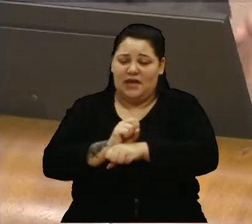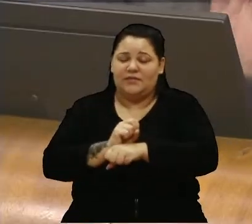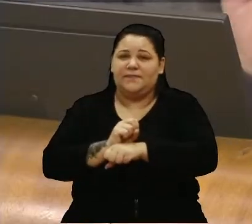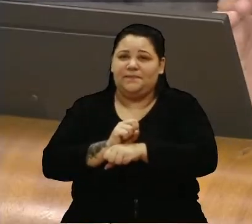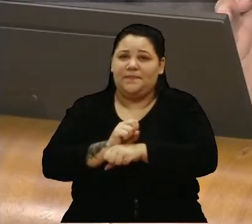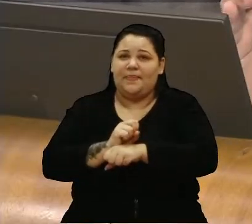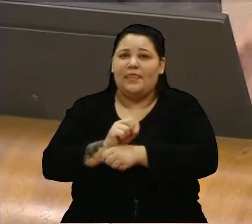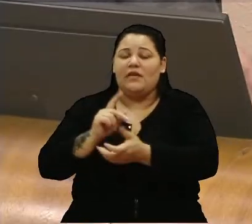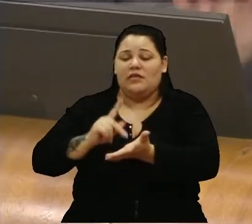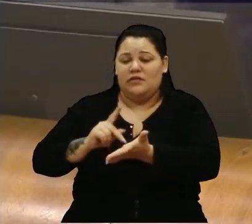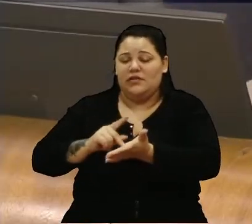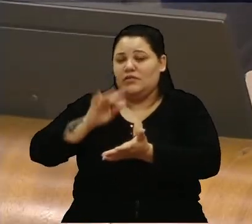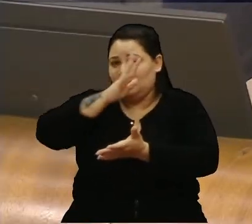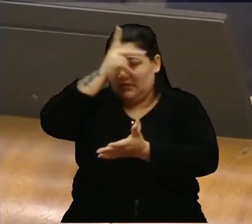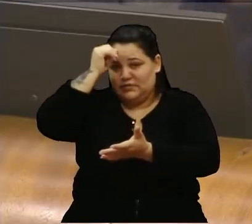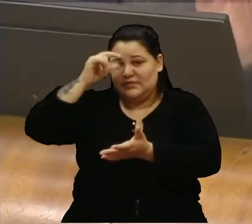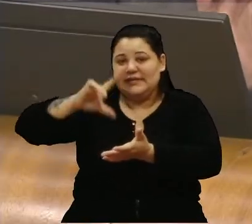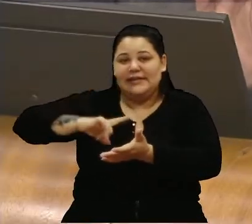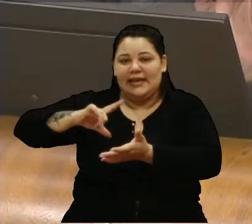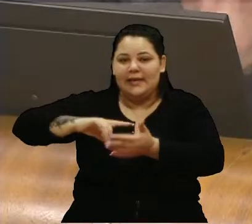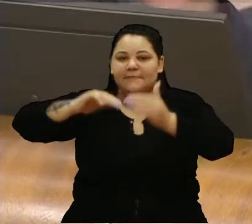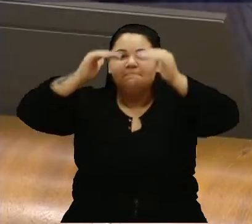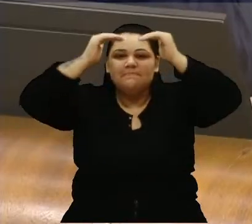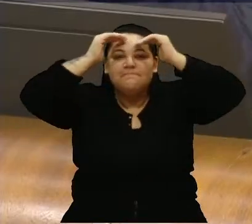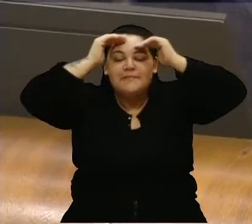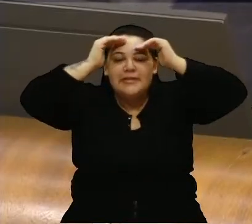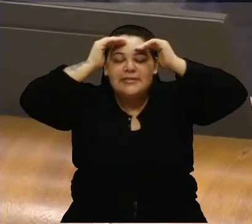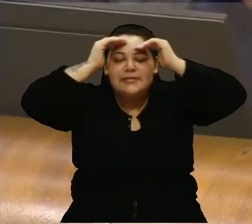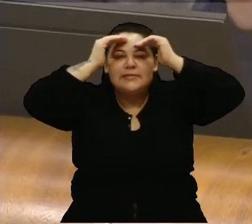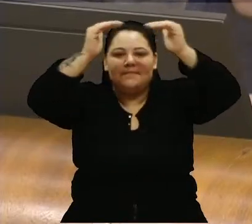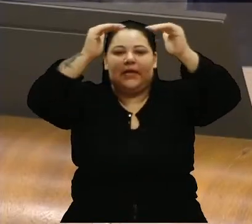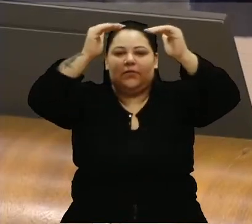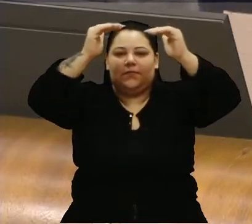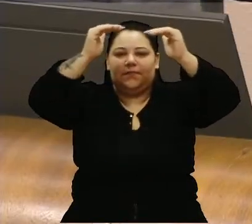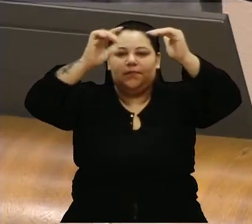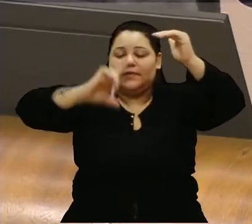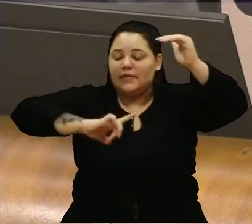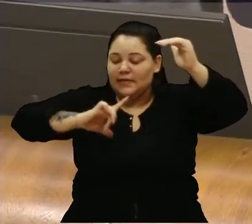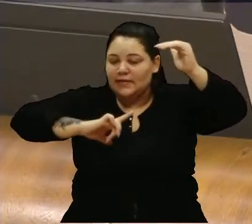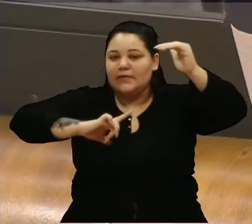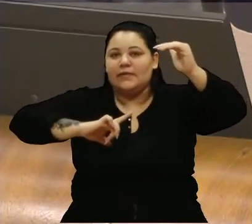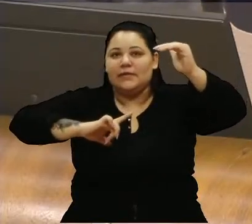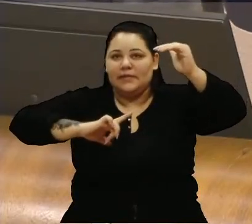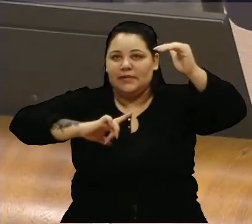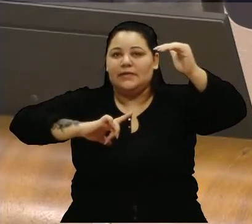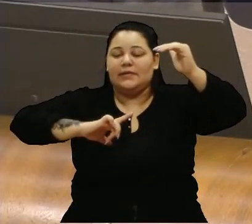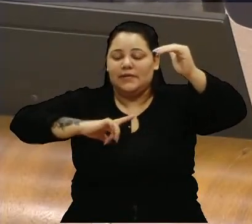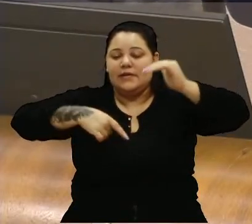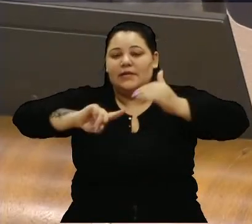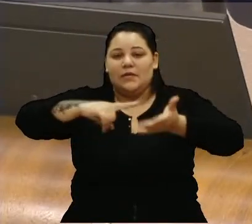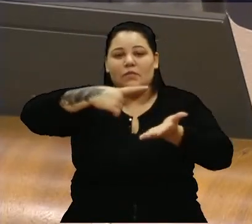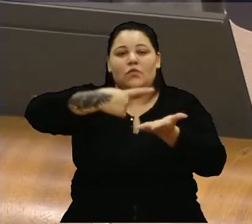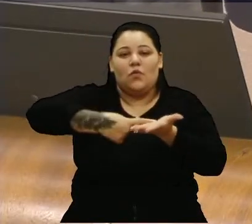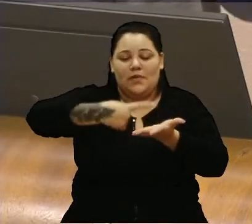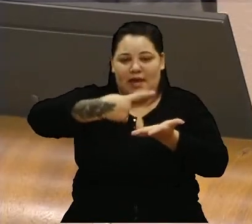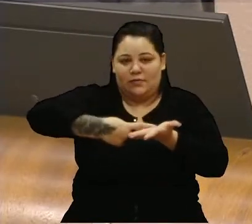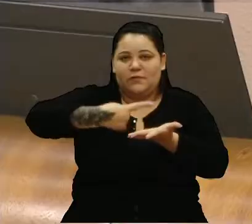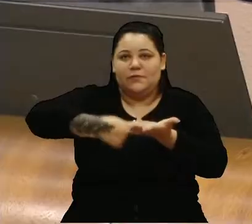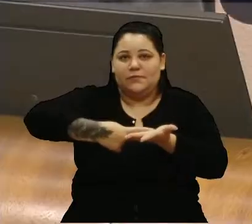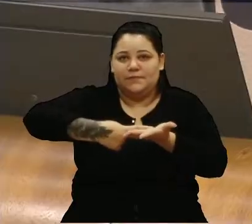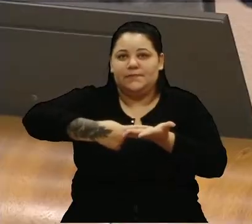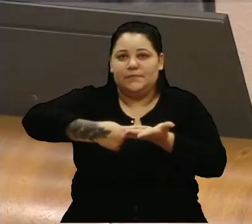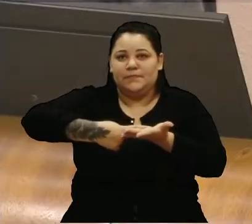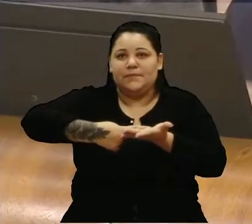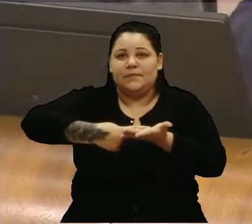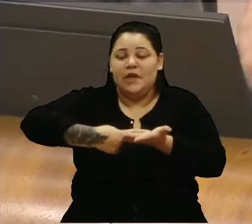espero que o município tenha hombridade, tenha aqui as propostas, de ir para o acordo, de selar